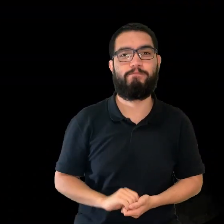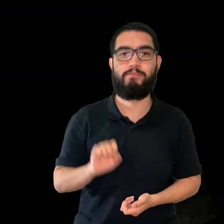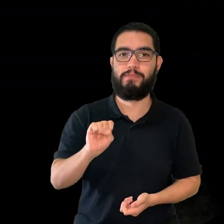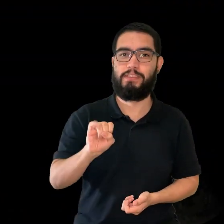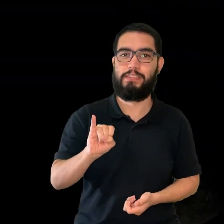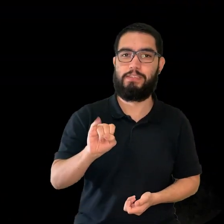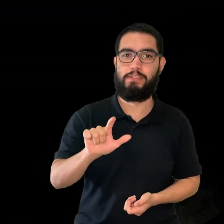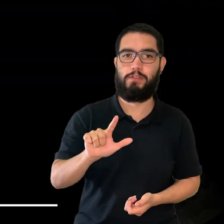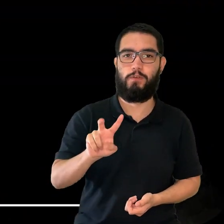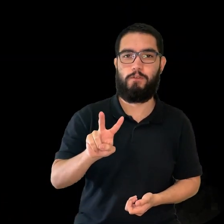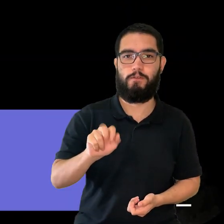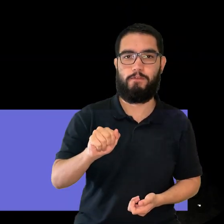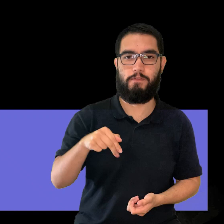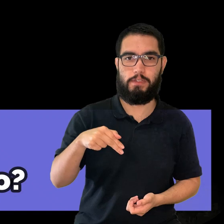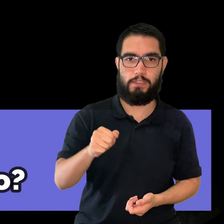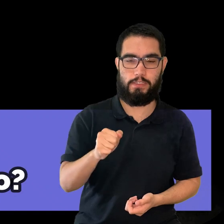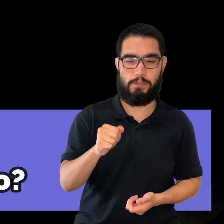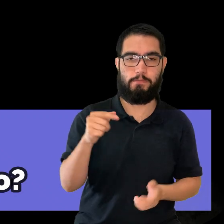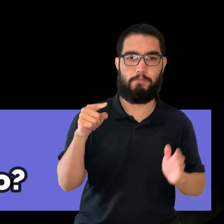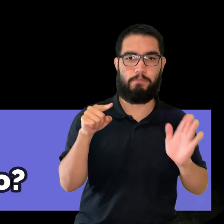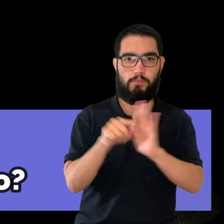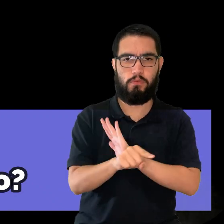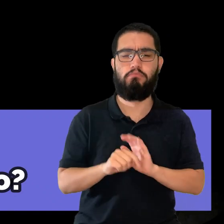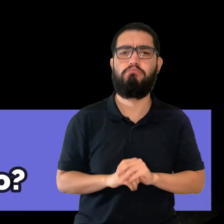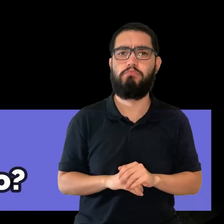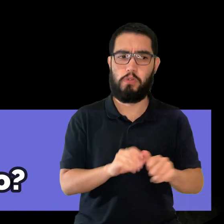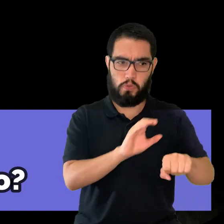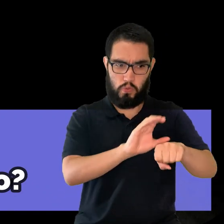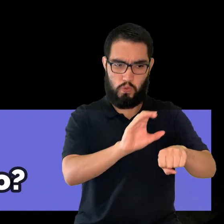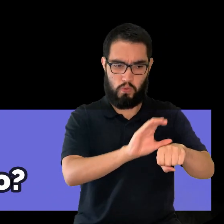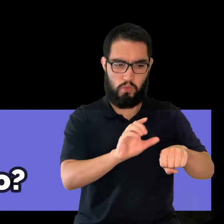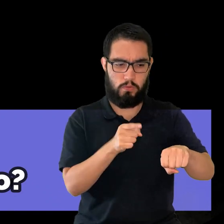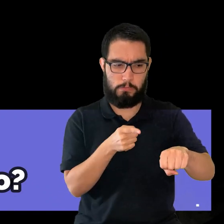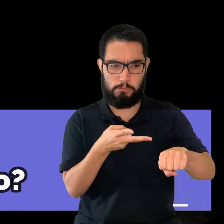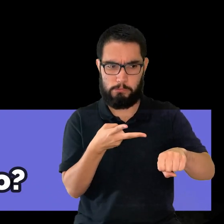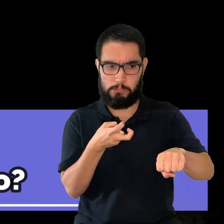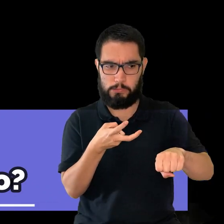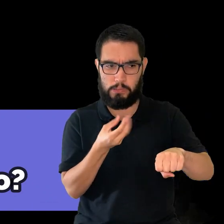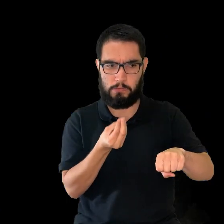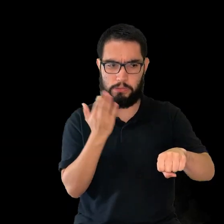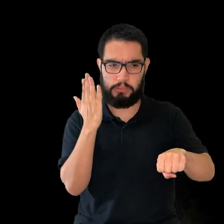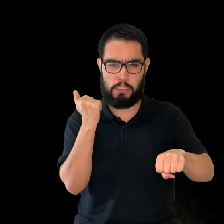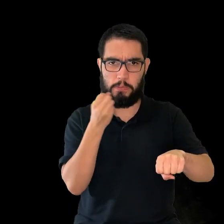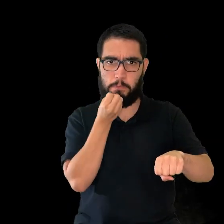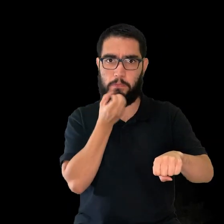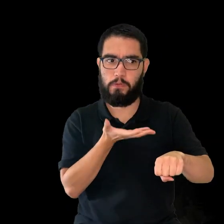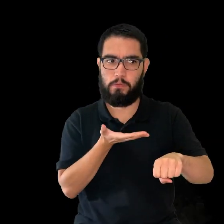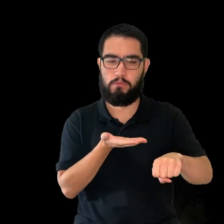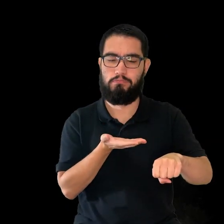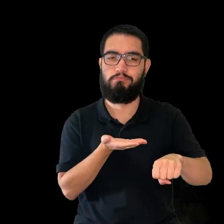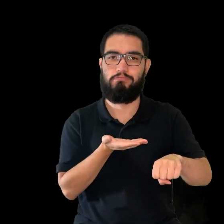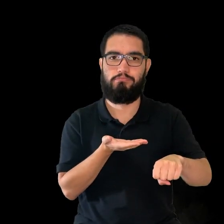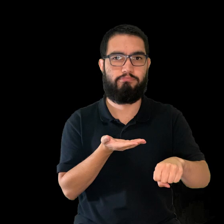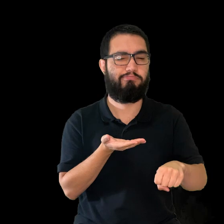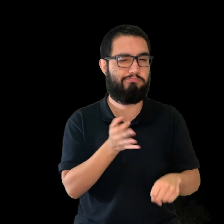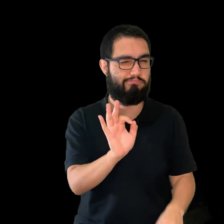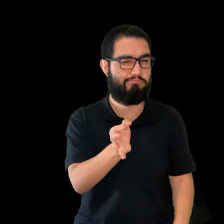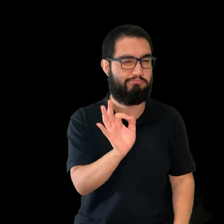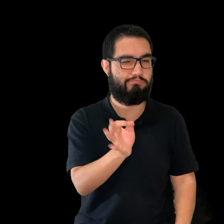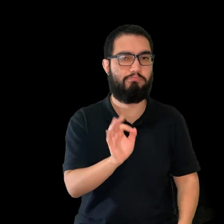A Silvana Silva Caetano. Como identificar um bom curso? Uma pergunta bem pertinente,